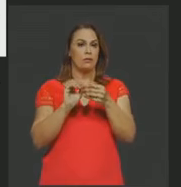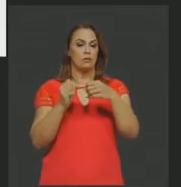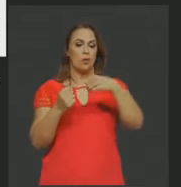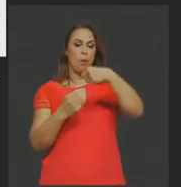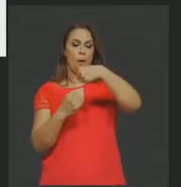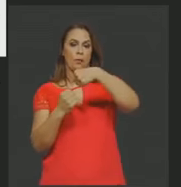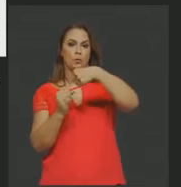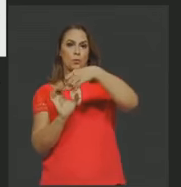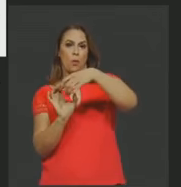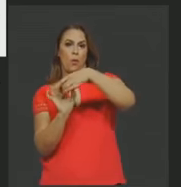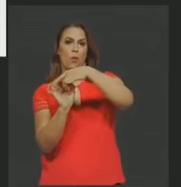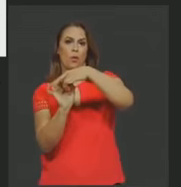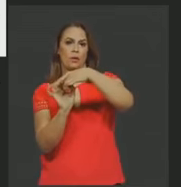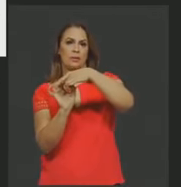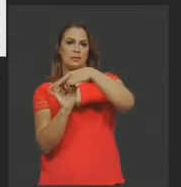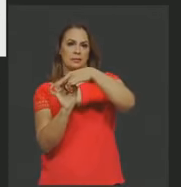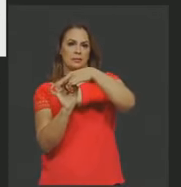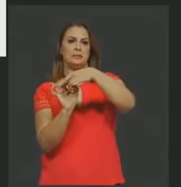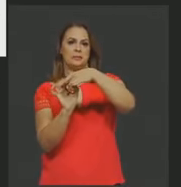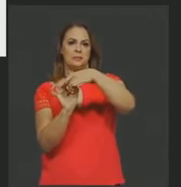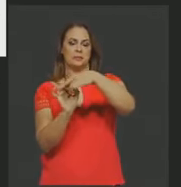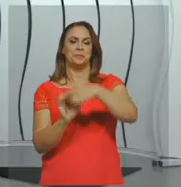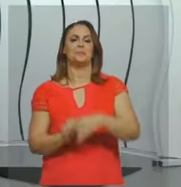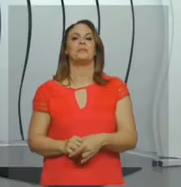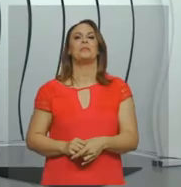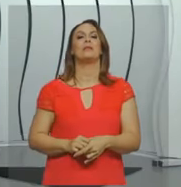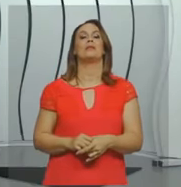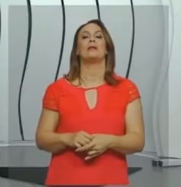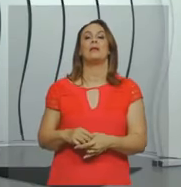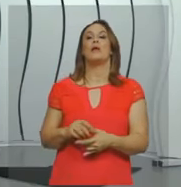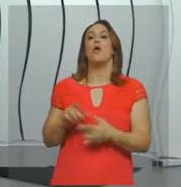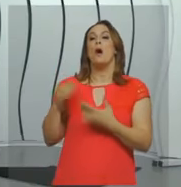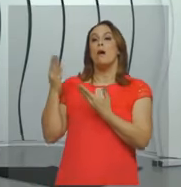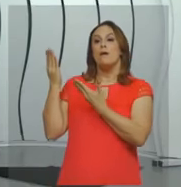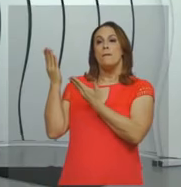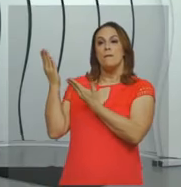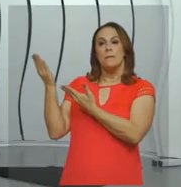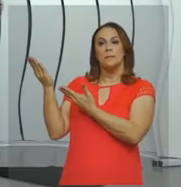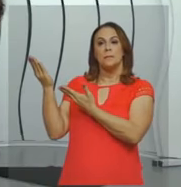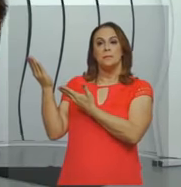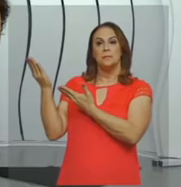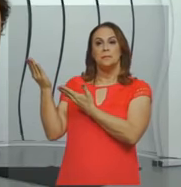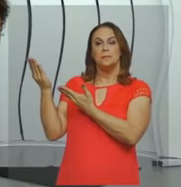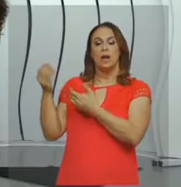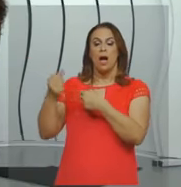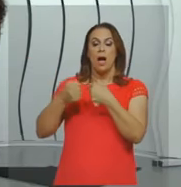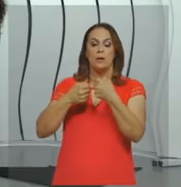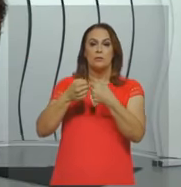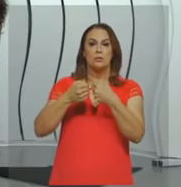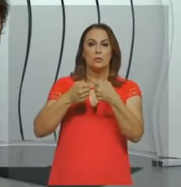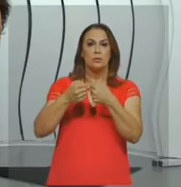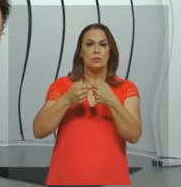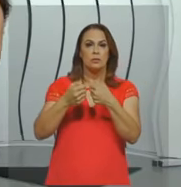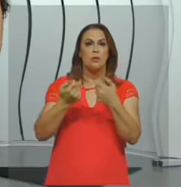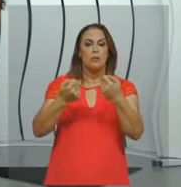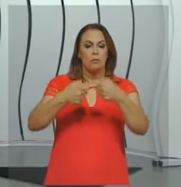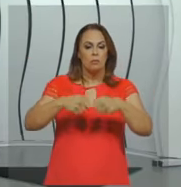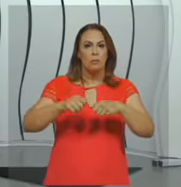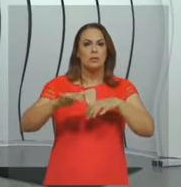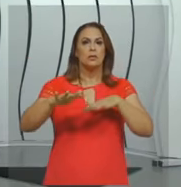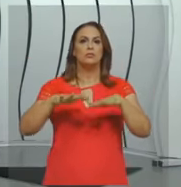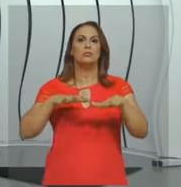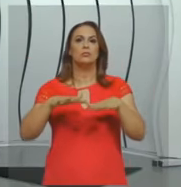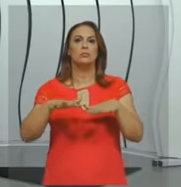Olha, tipos de articulação. Essa articulação aqui, que é móvel, né? Exemplo,